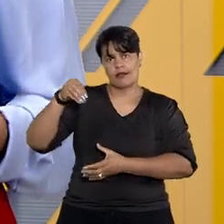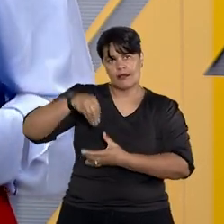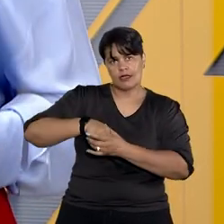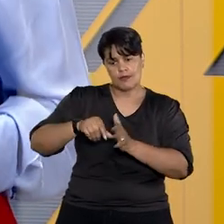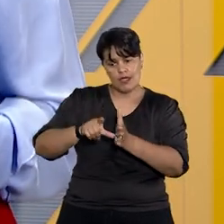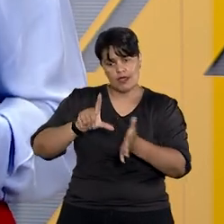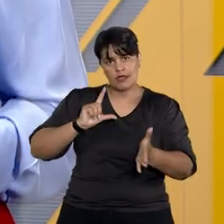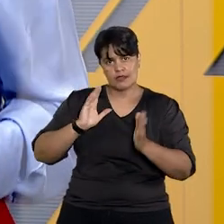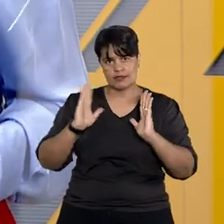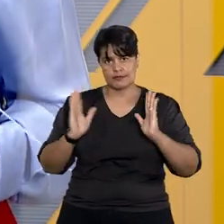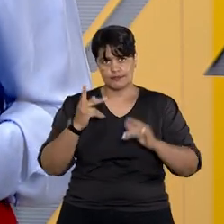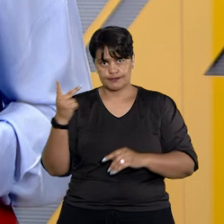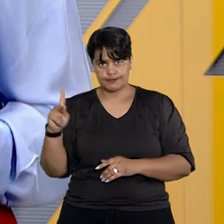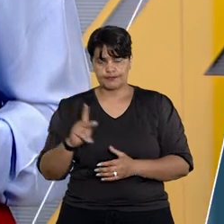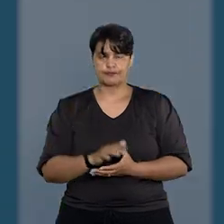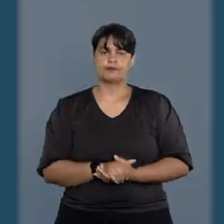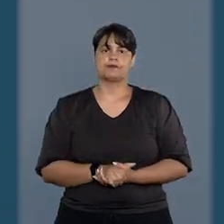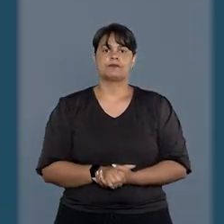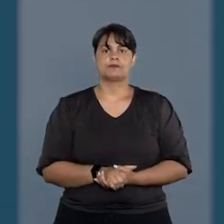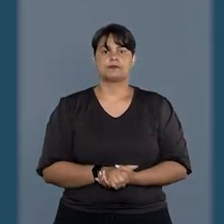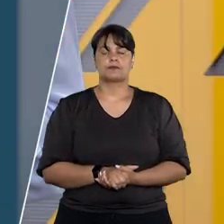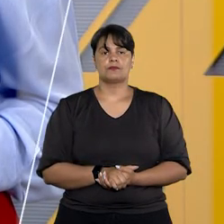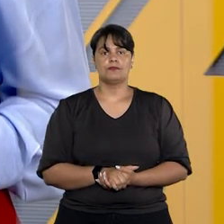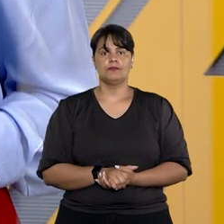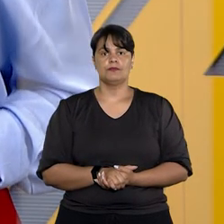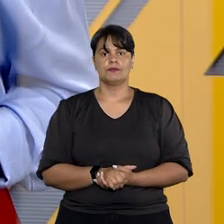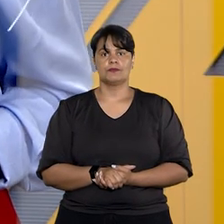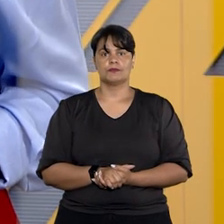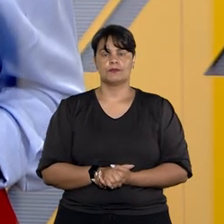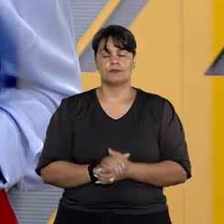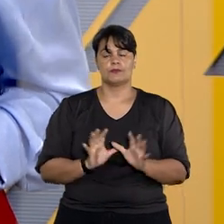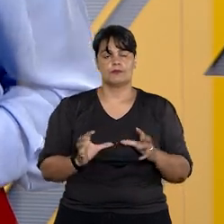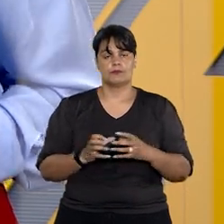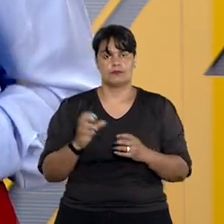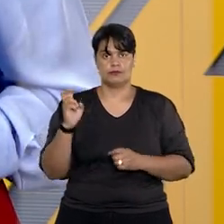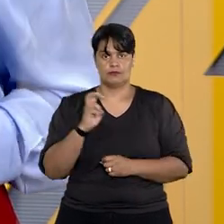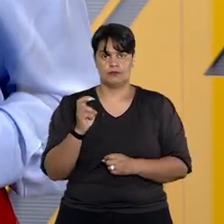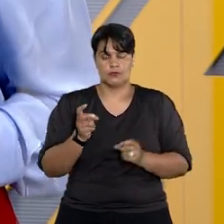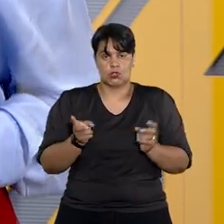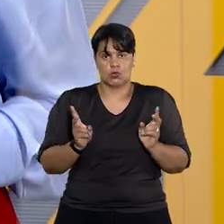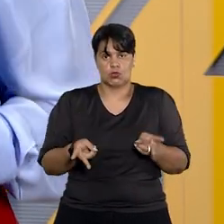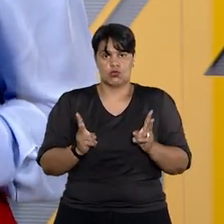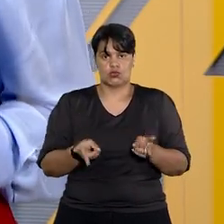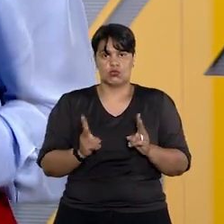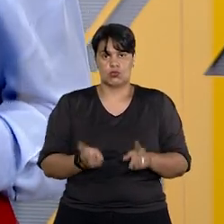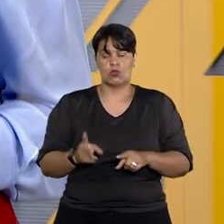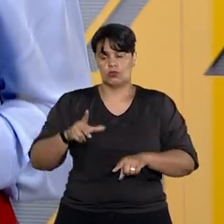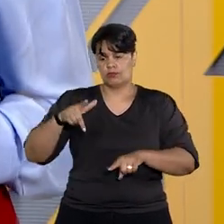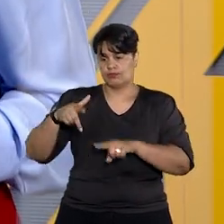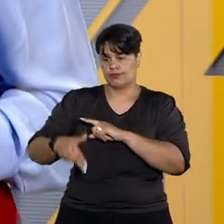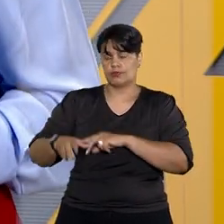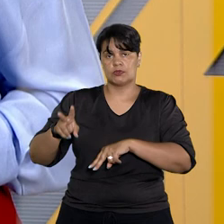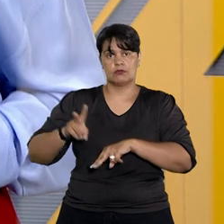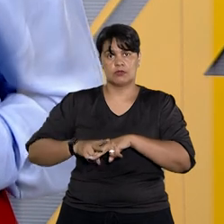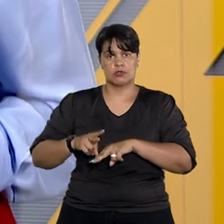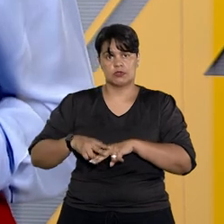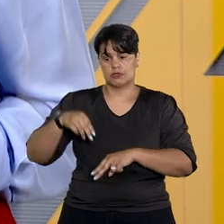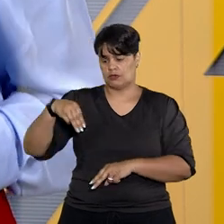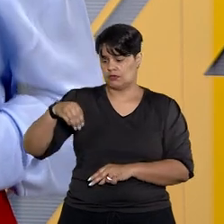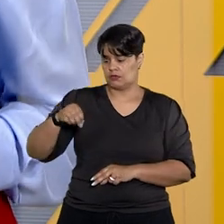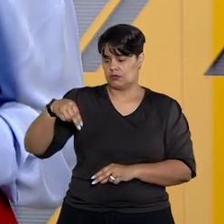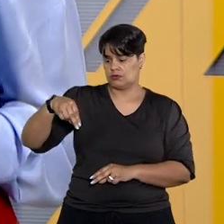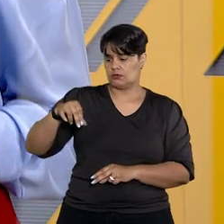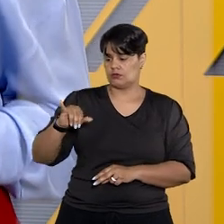anterior por parte da acusada. E a quinta turma manteve a revogação da prisão preventiva de Monique